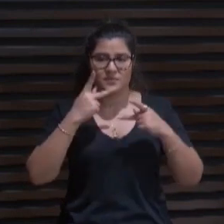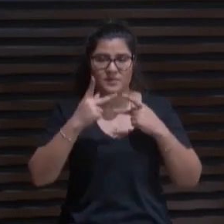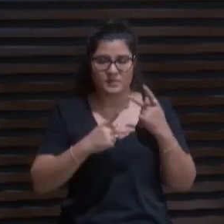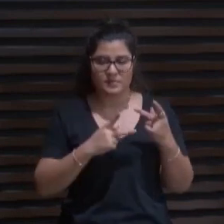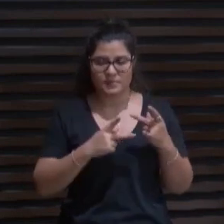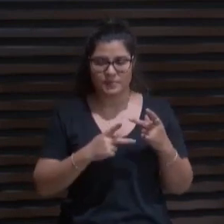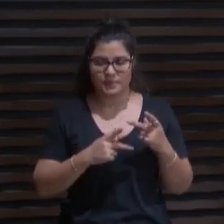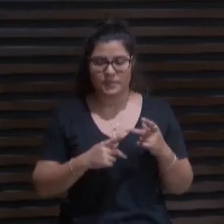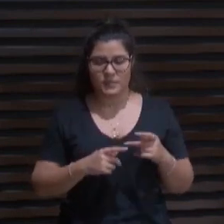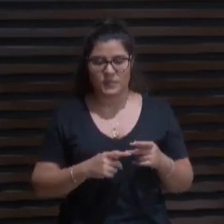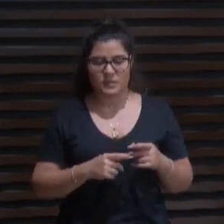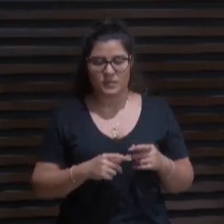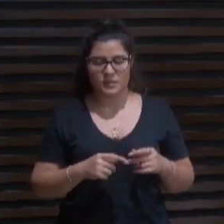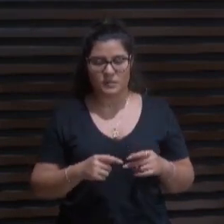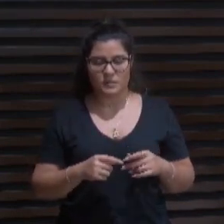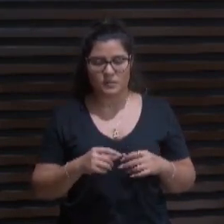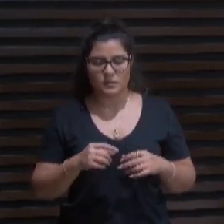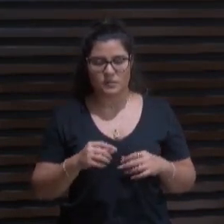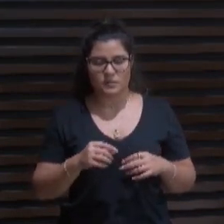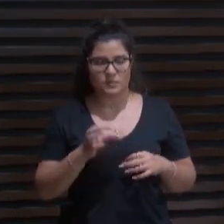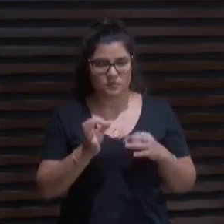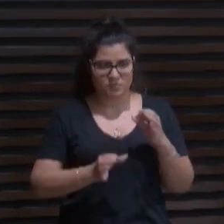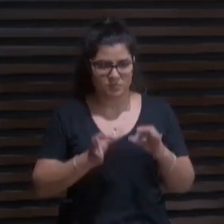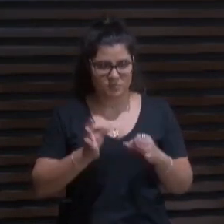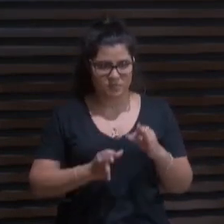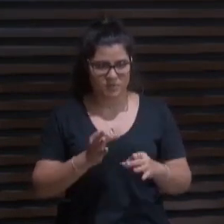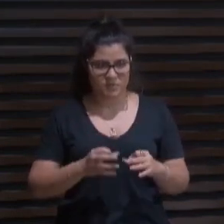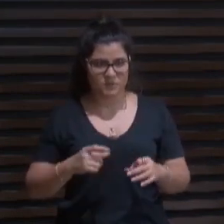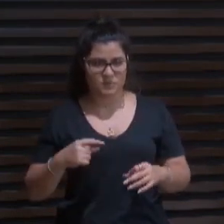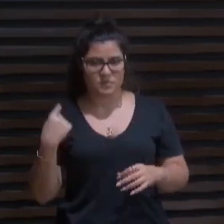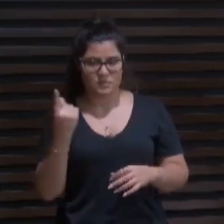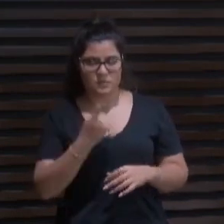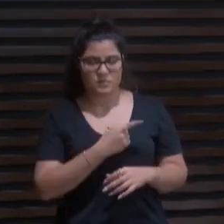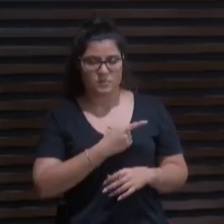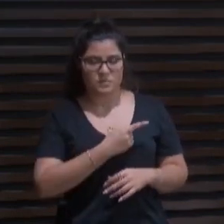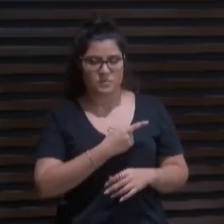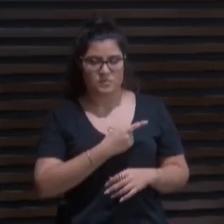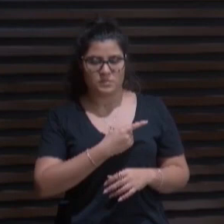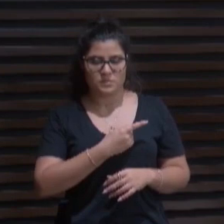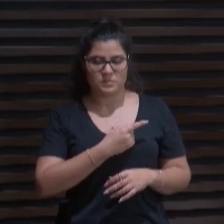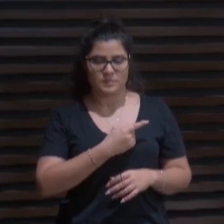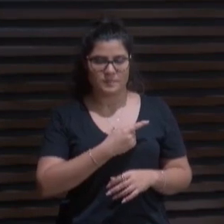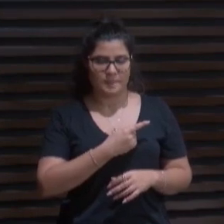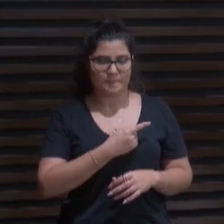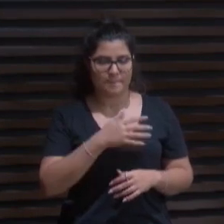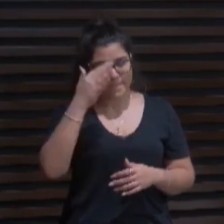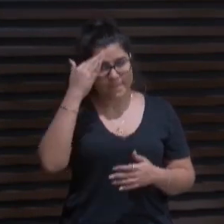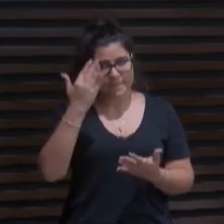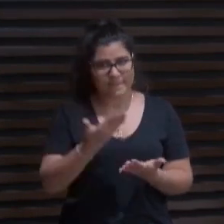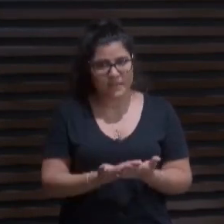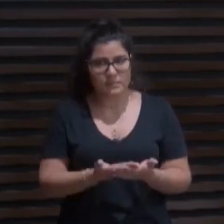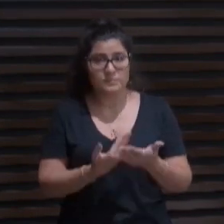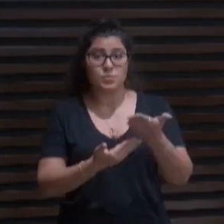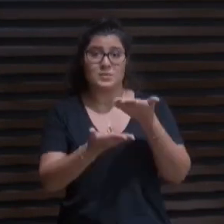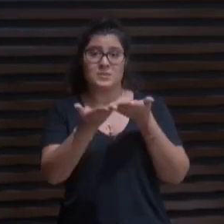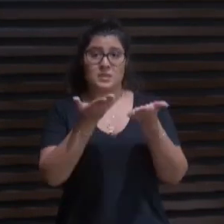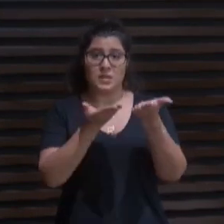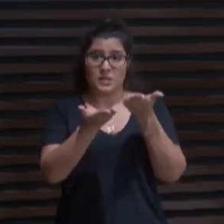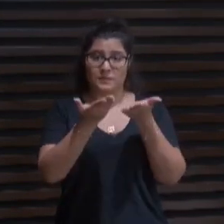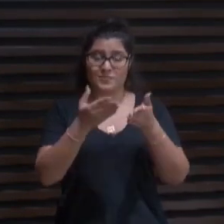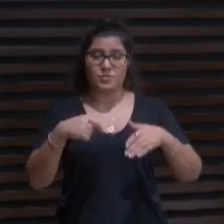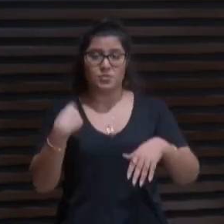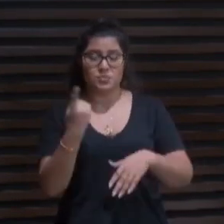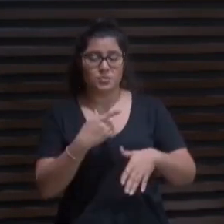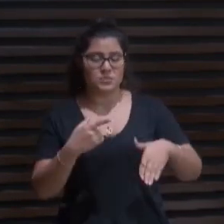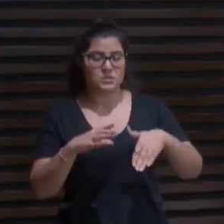E é justamente para nos considerarmos, tomarmos como certo, contabilizarmos que estamos em